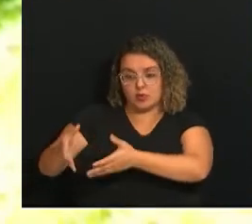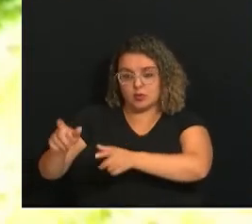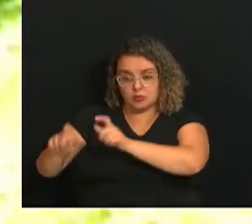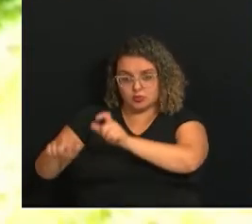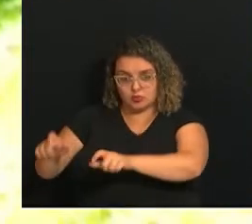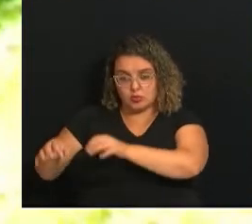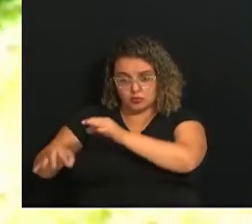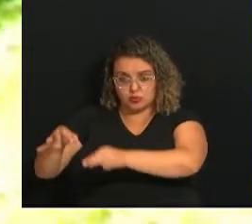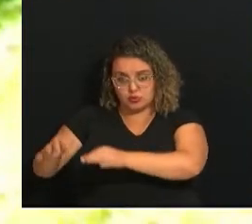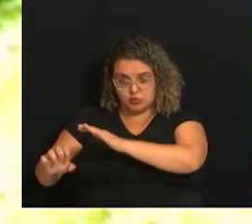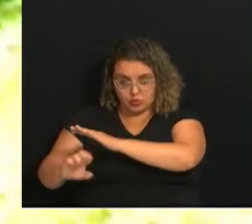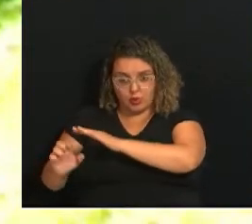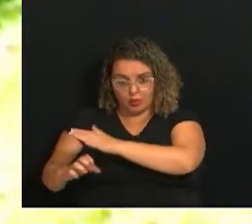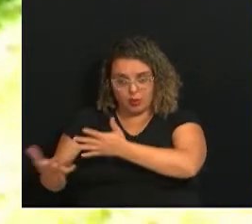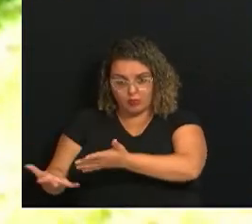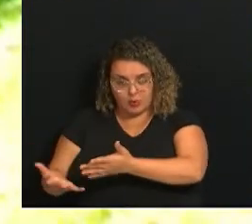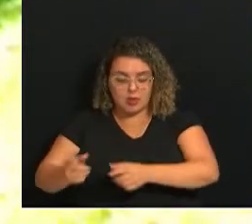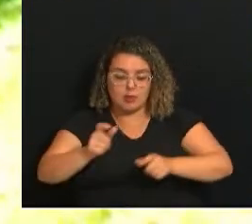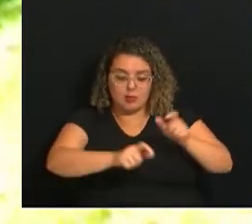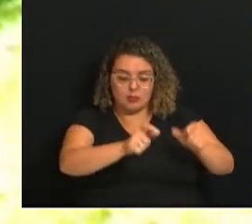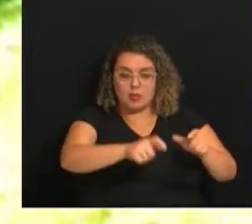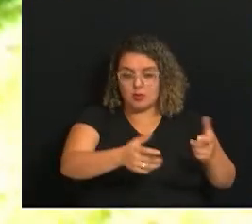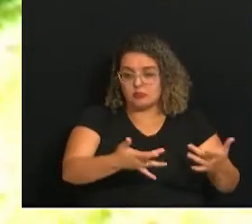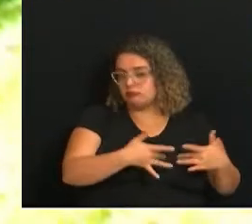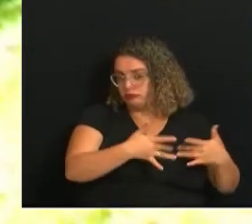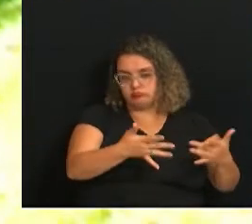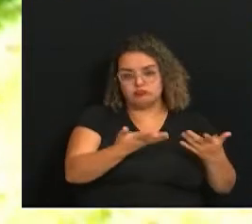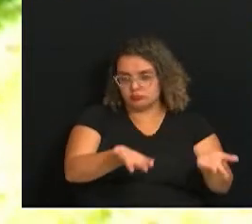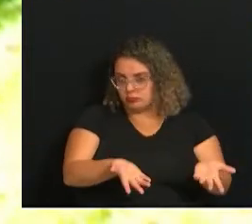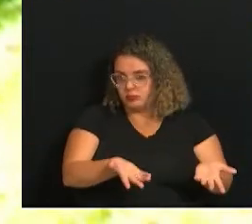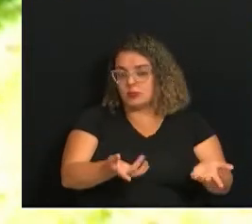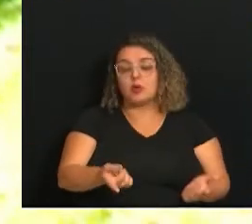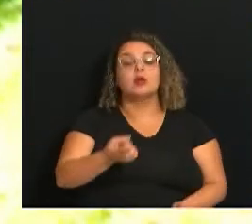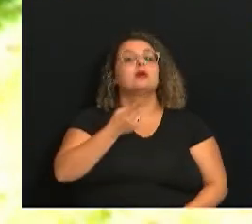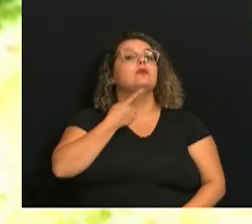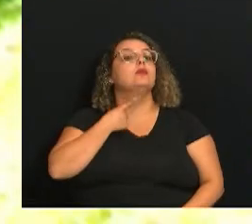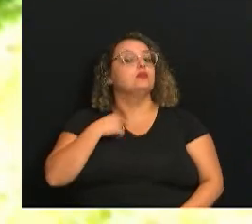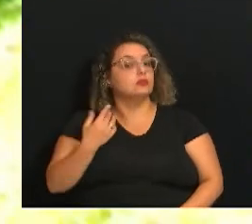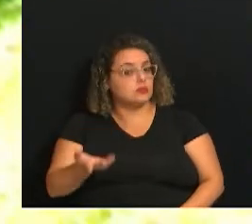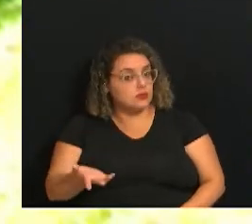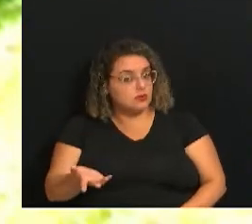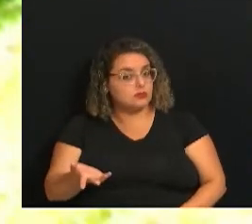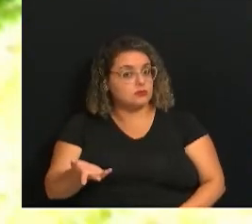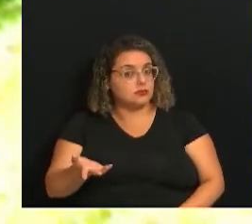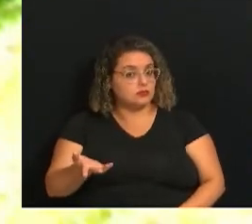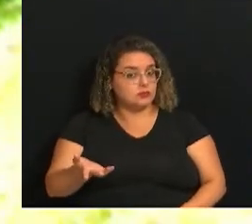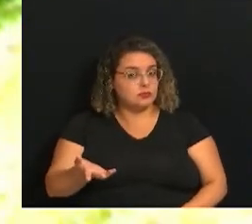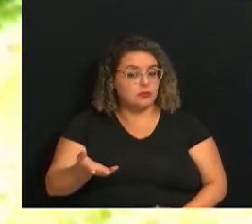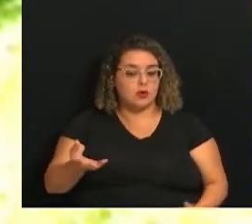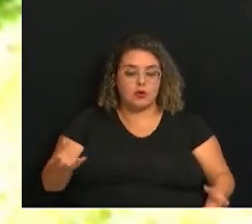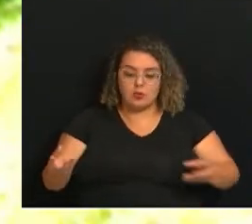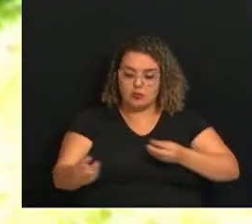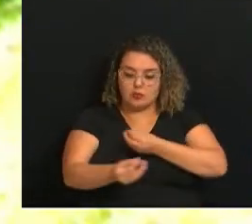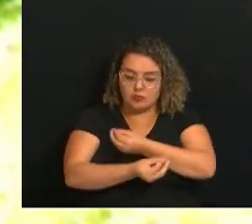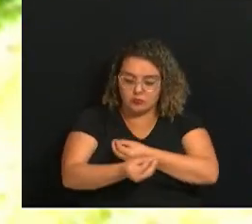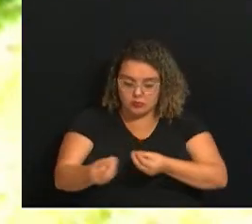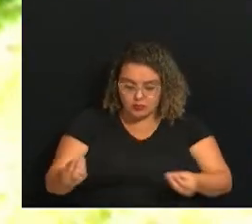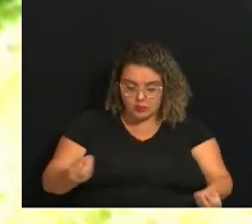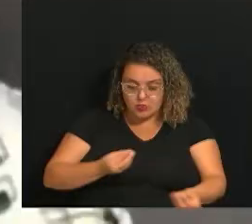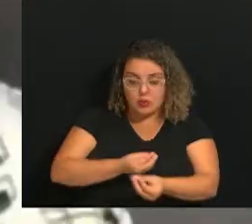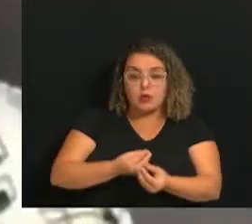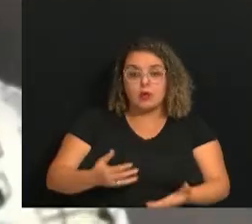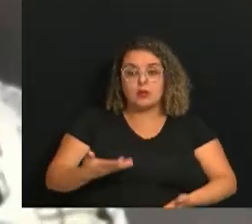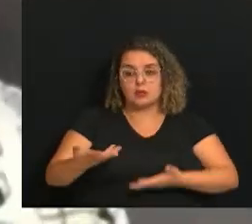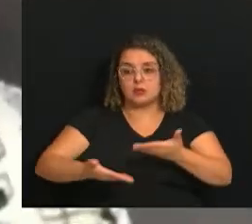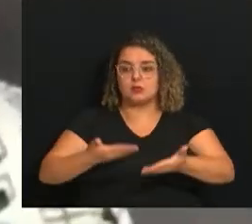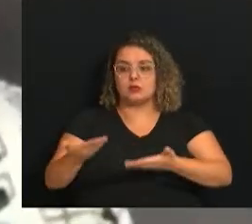também pessoas físicas que estejam interessadas ou até mesmo envolvidas no tema a ser tratado.